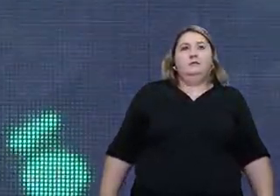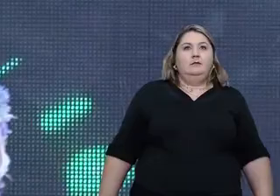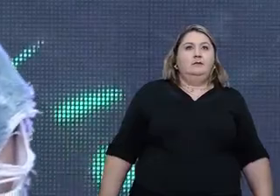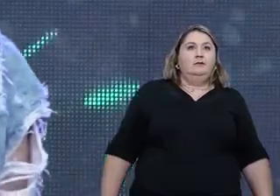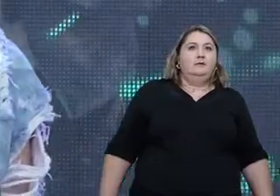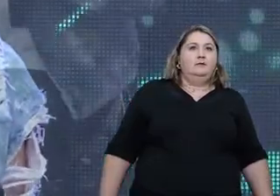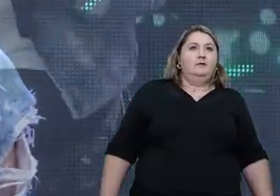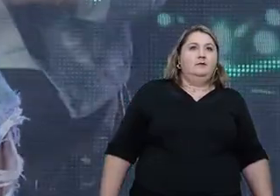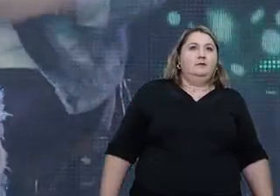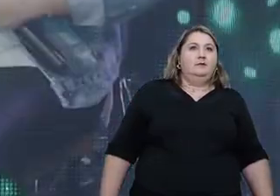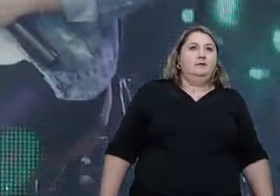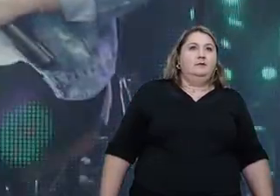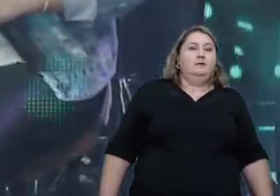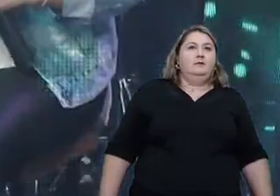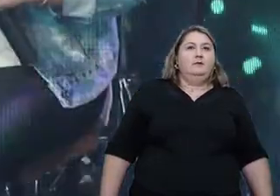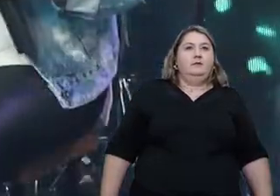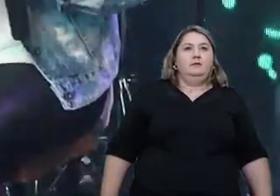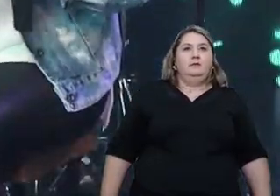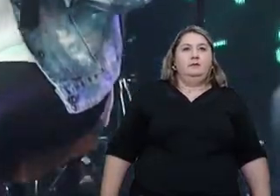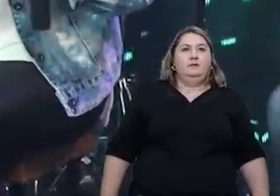agora eu quero ver assim, ó.